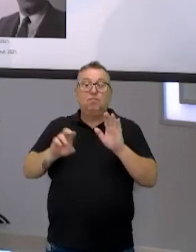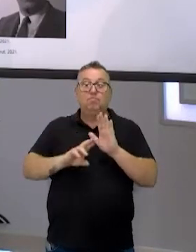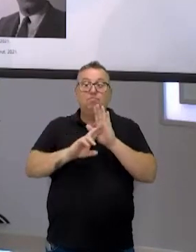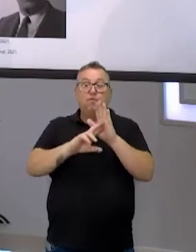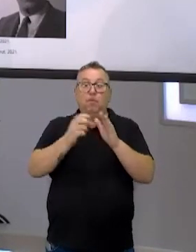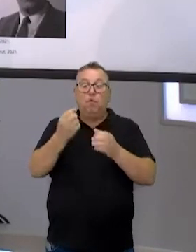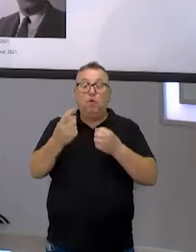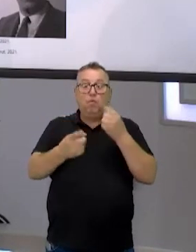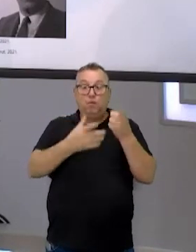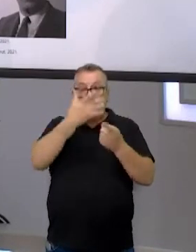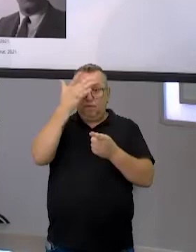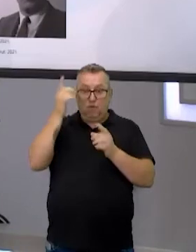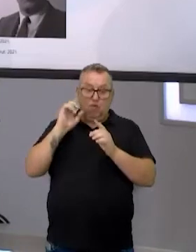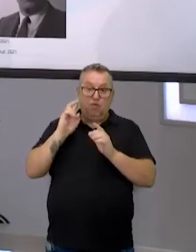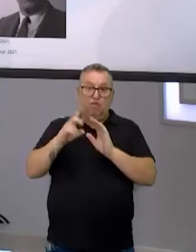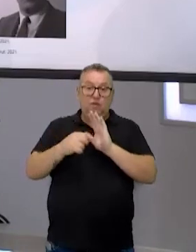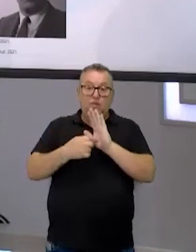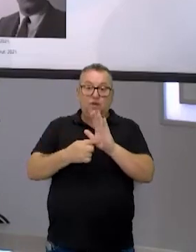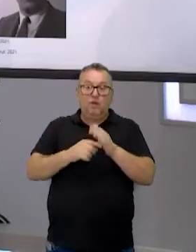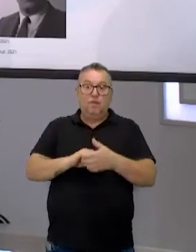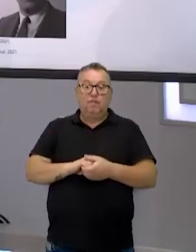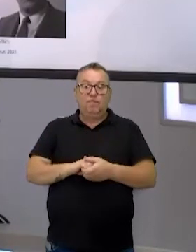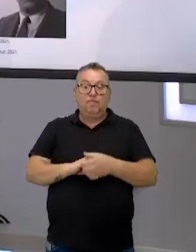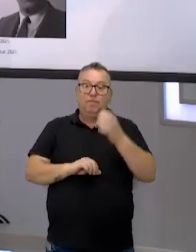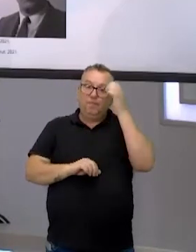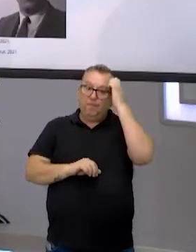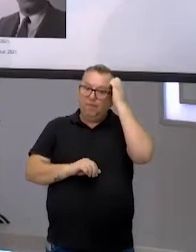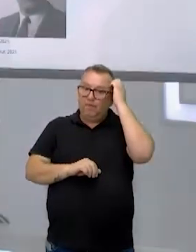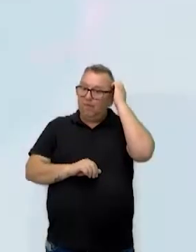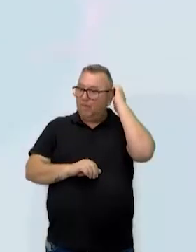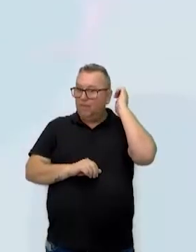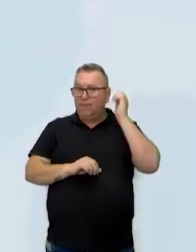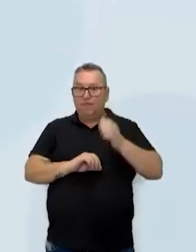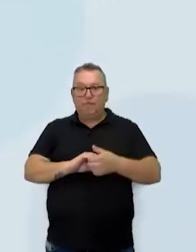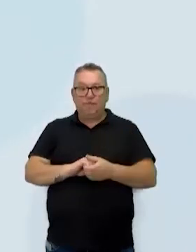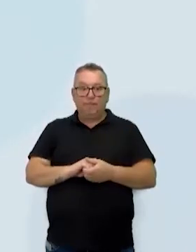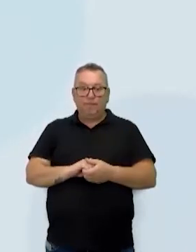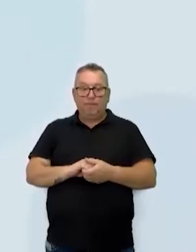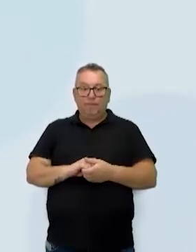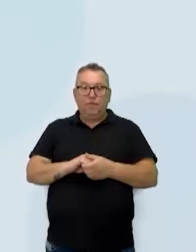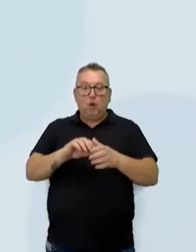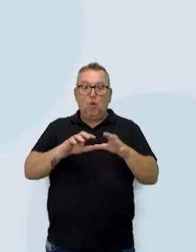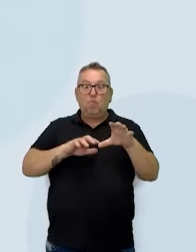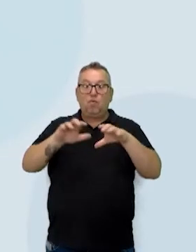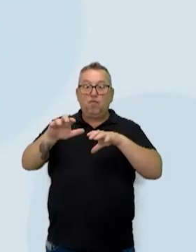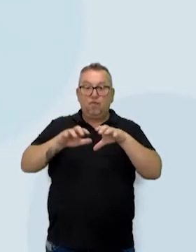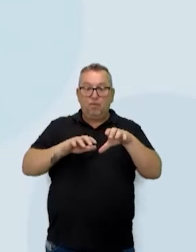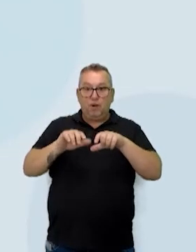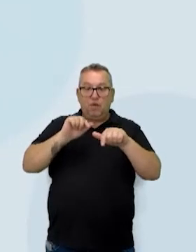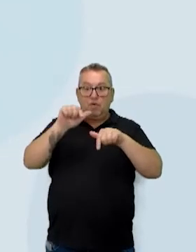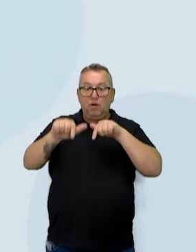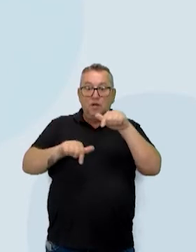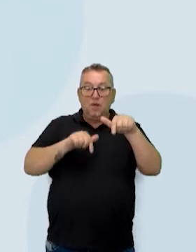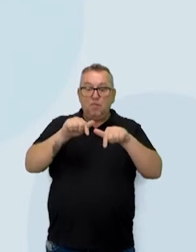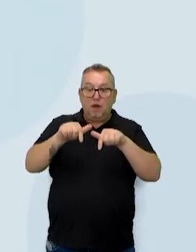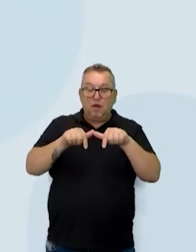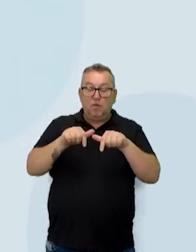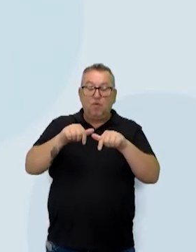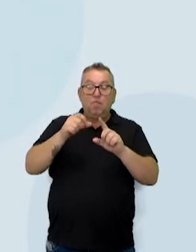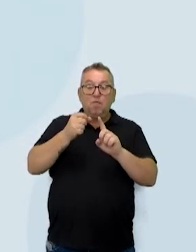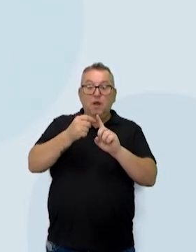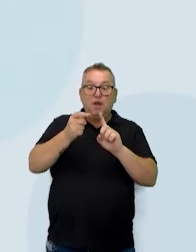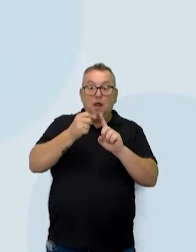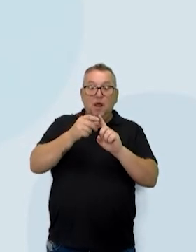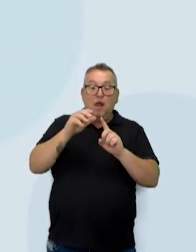algumas entidades que a gente vê aqui no LED. Bota no LED, olha lá, o Movimento Operário dos Metalúrgicos do